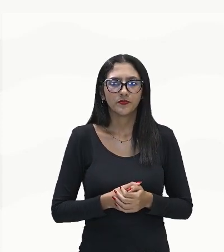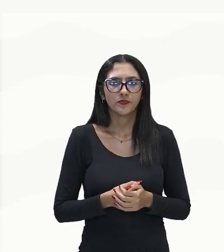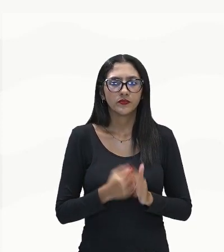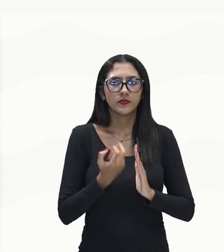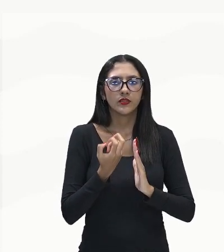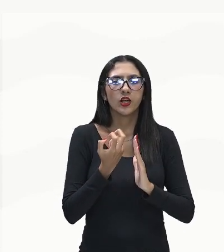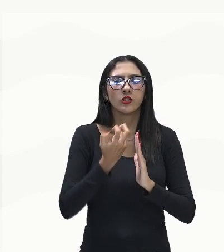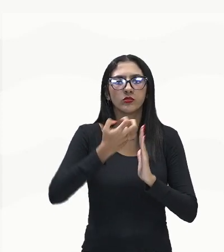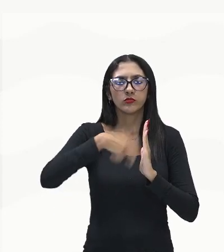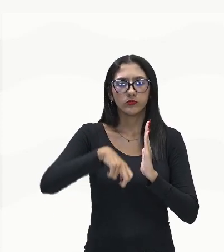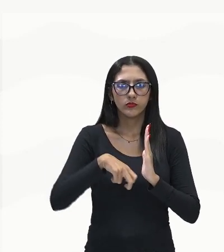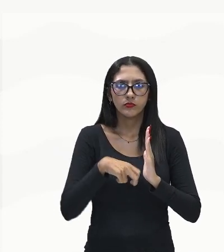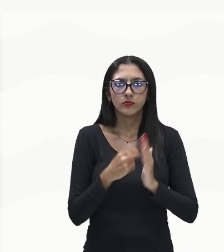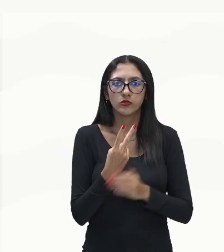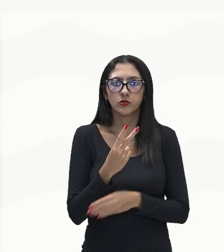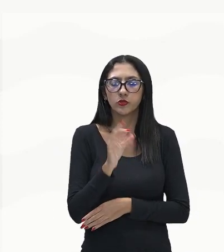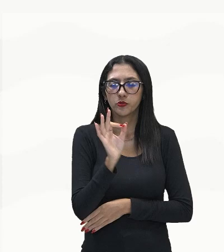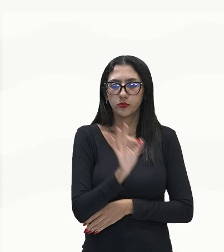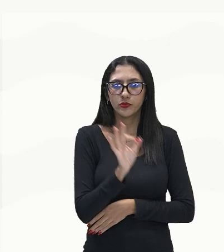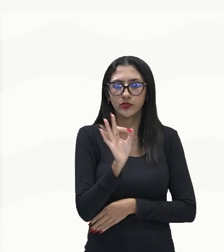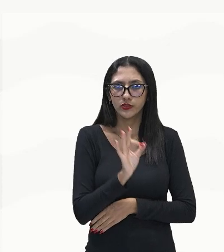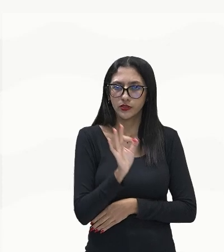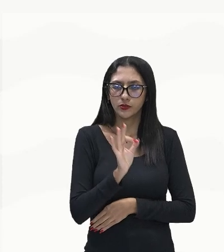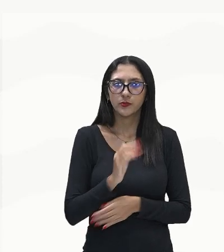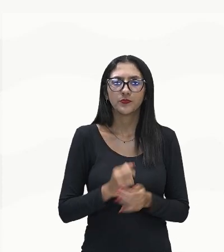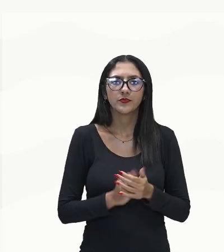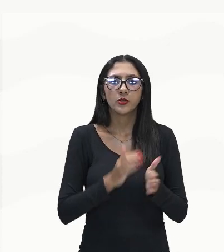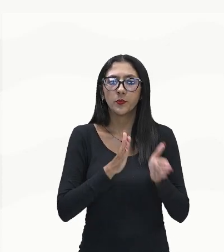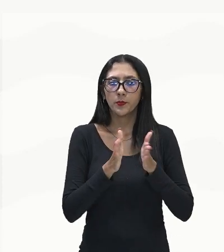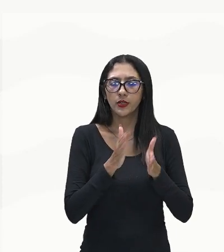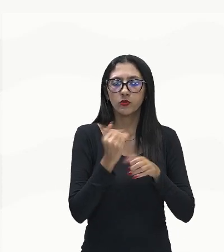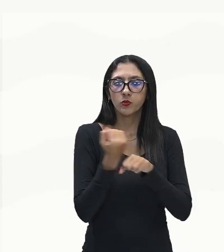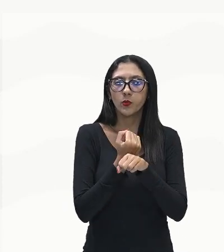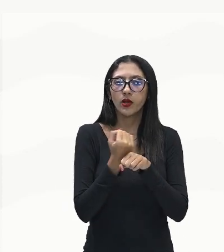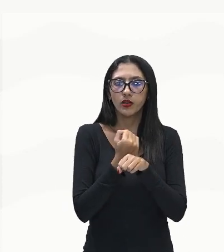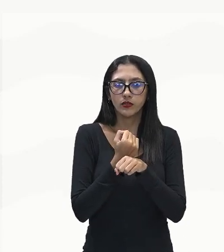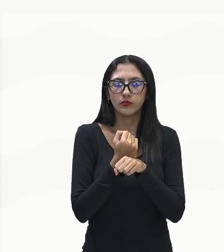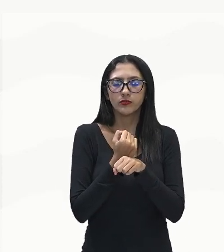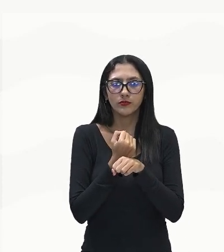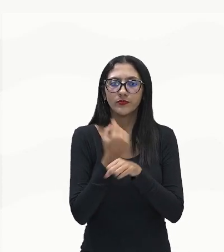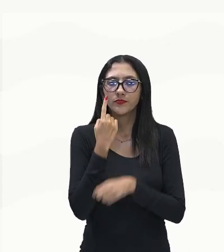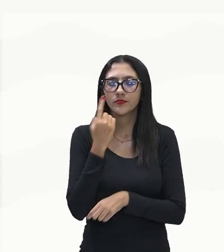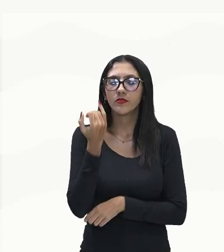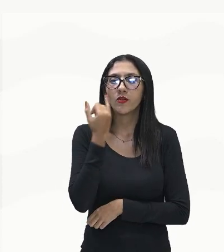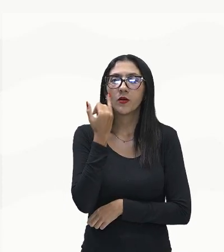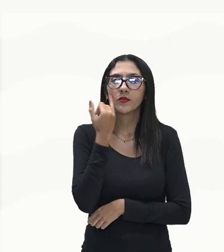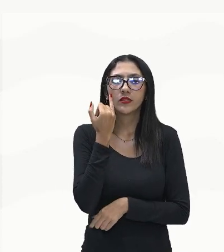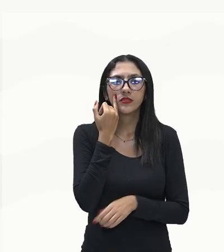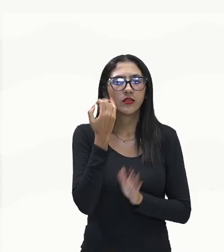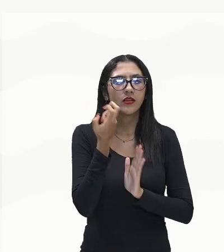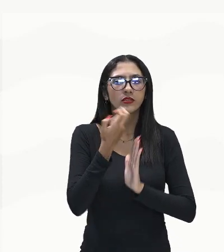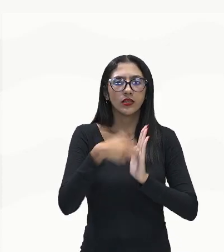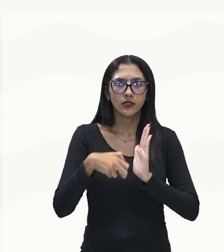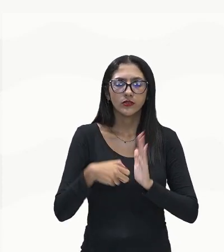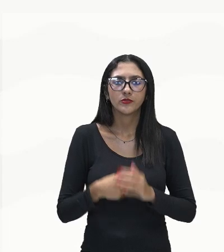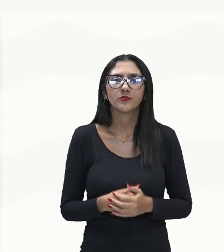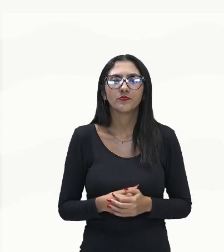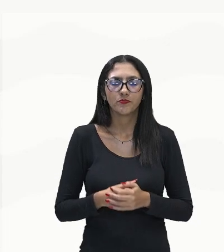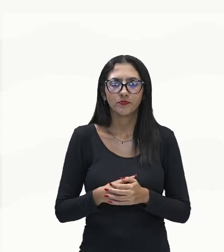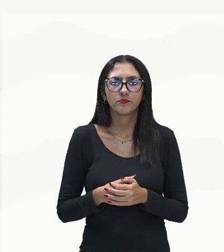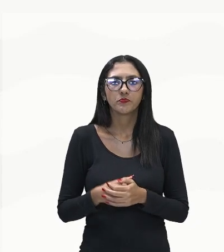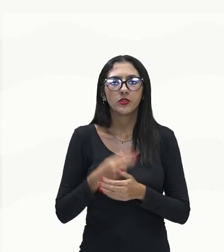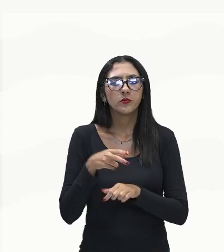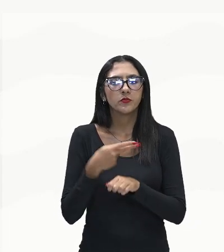de 2% ao ano. Então, aí a nossa informação já sobre a taxa após